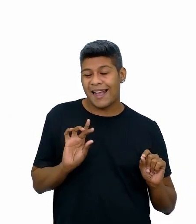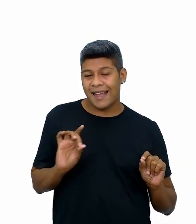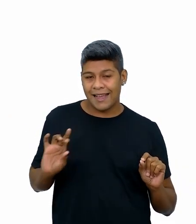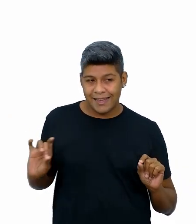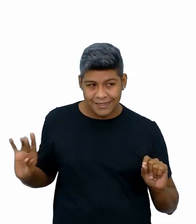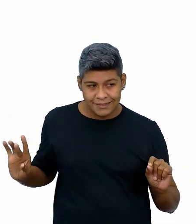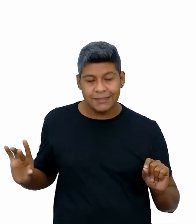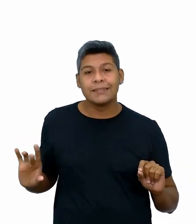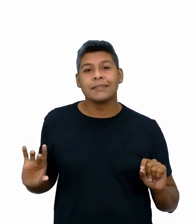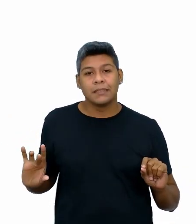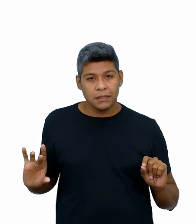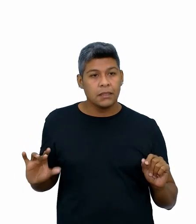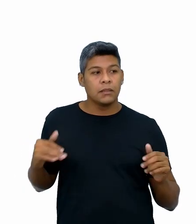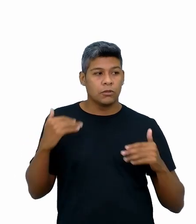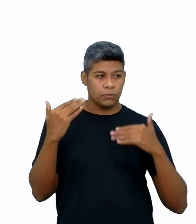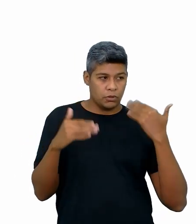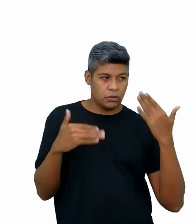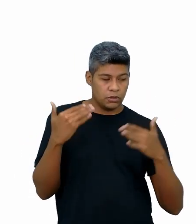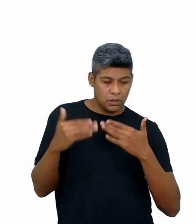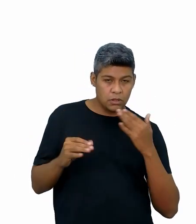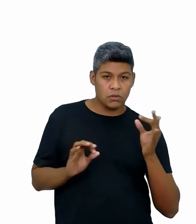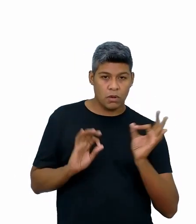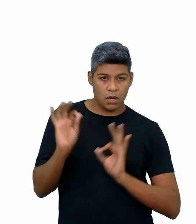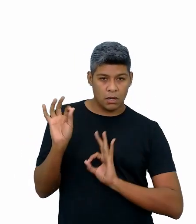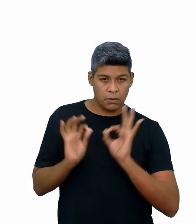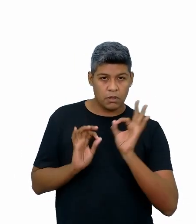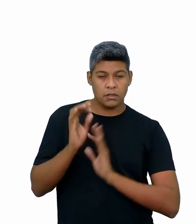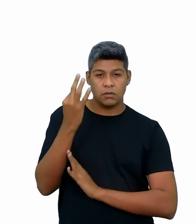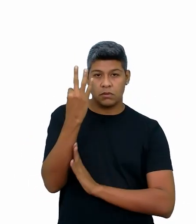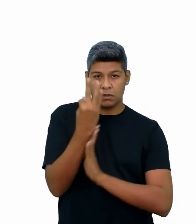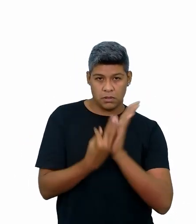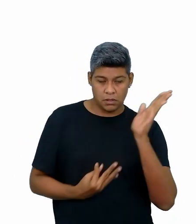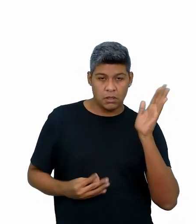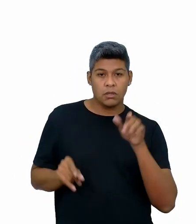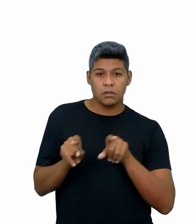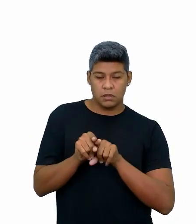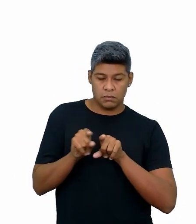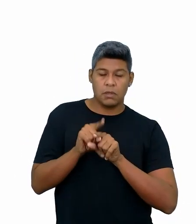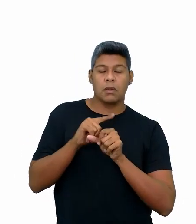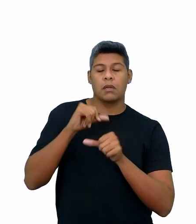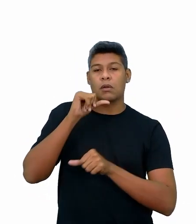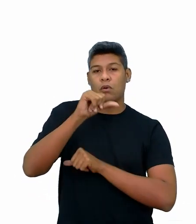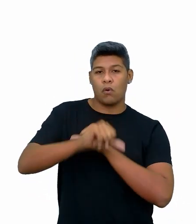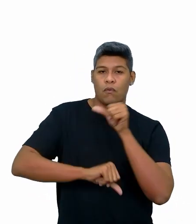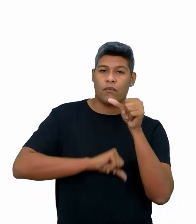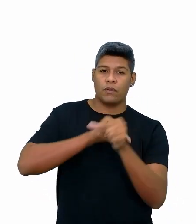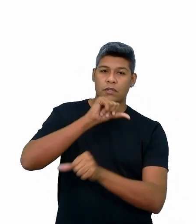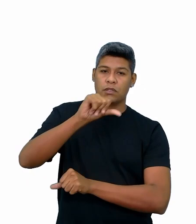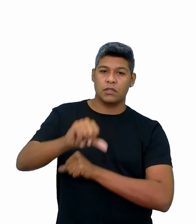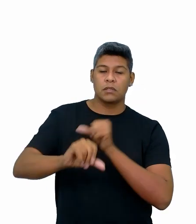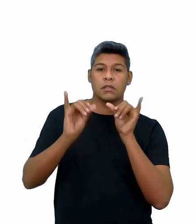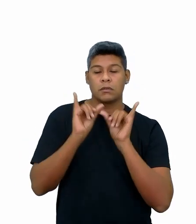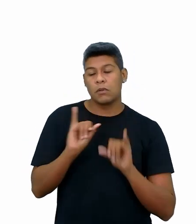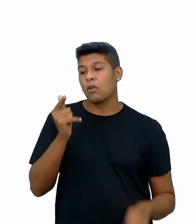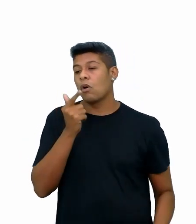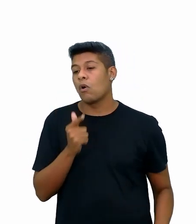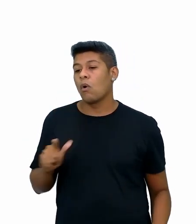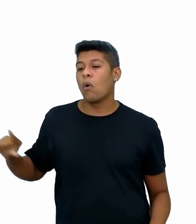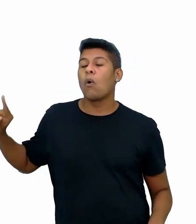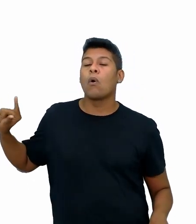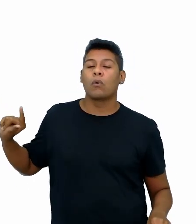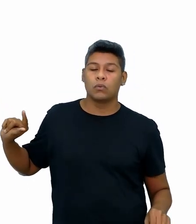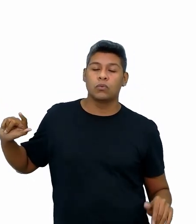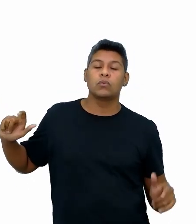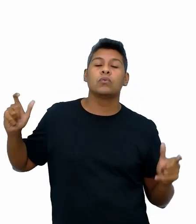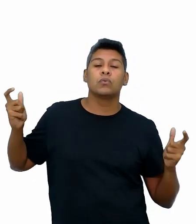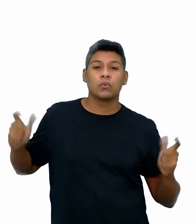cada uma, os processos de reelaboração dos textos e a convergência dessas notícias para outras mídias. Então,